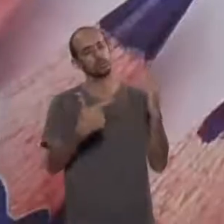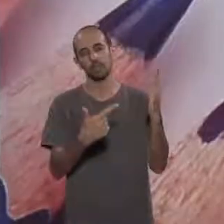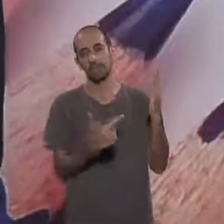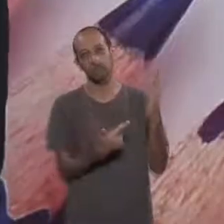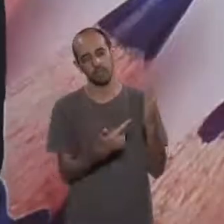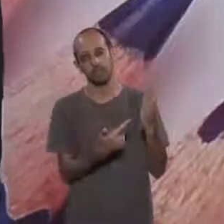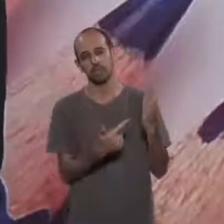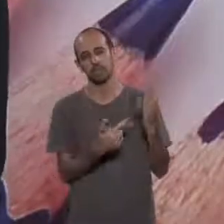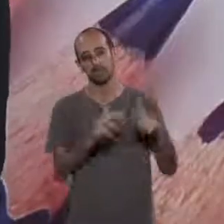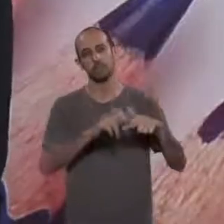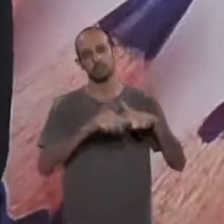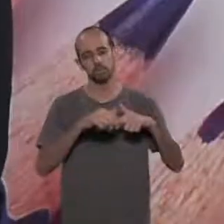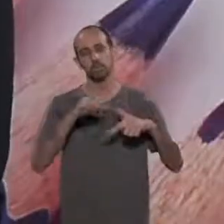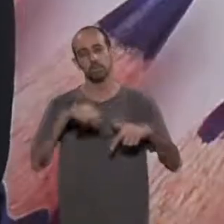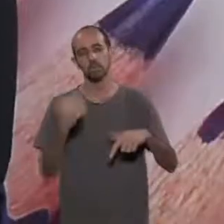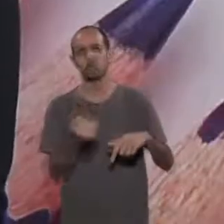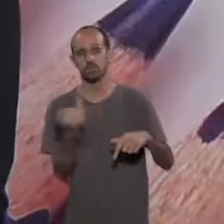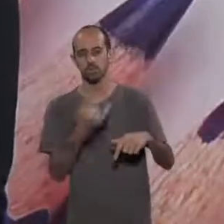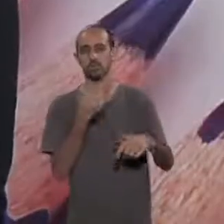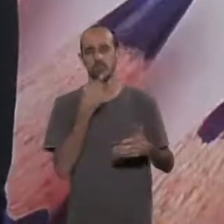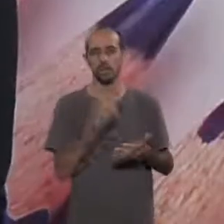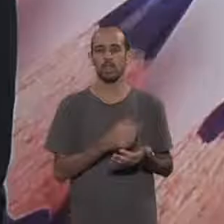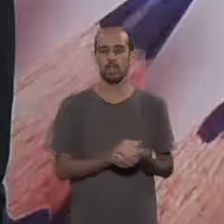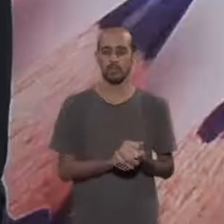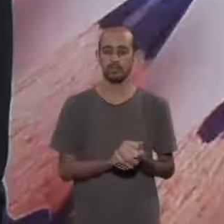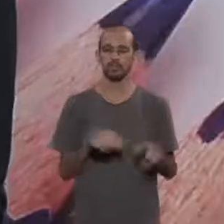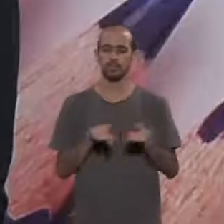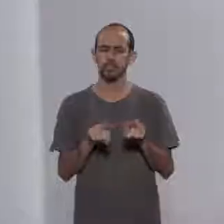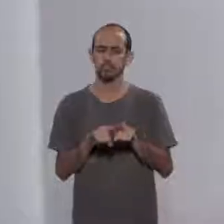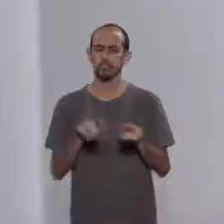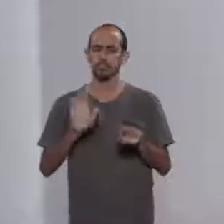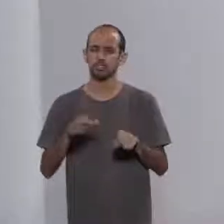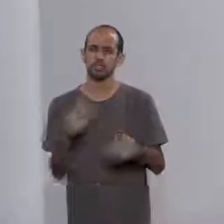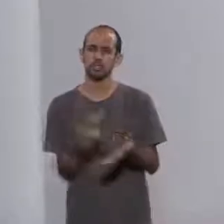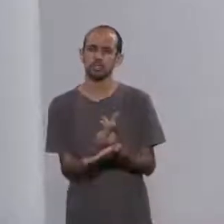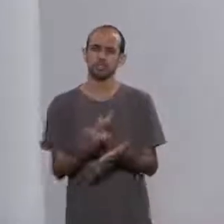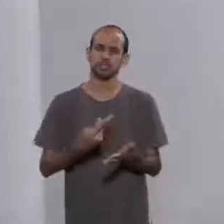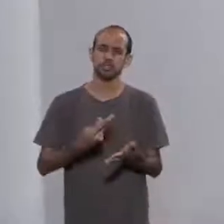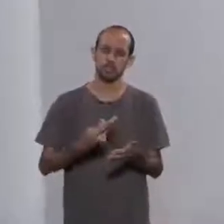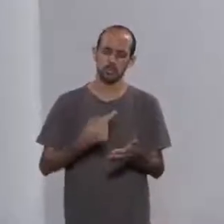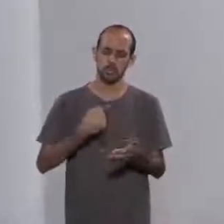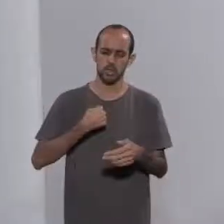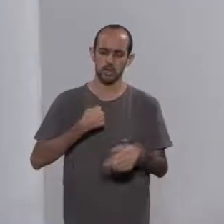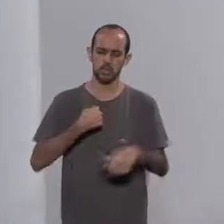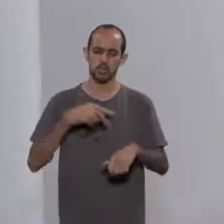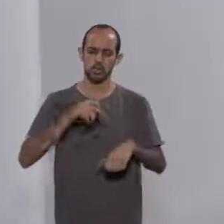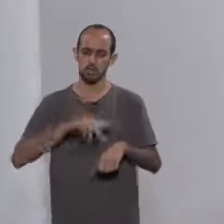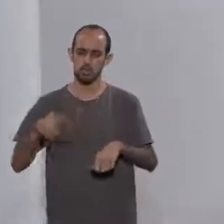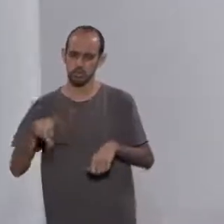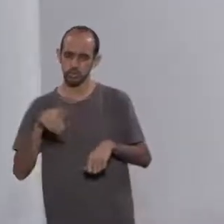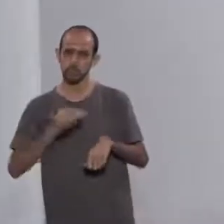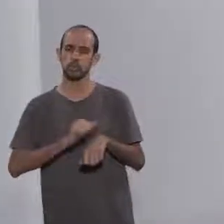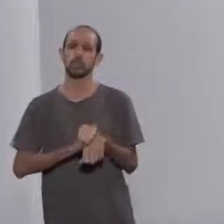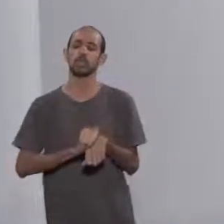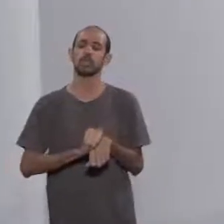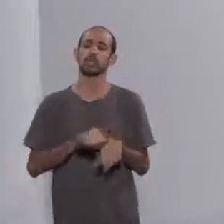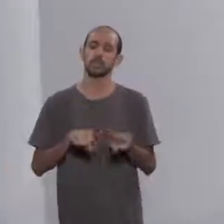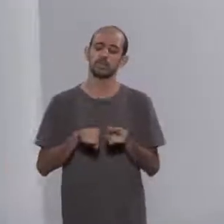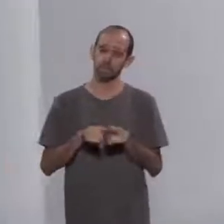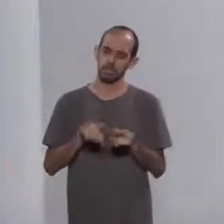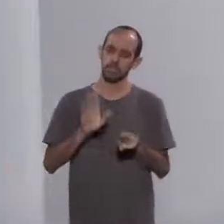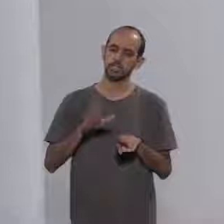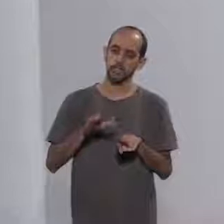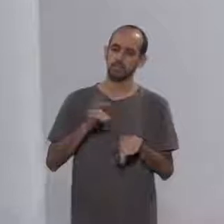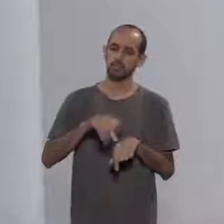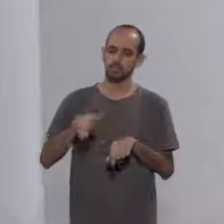bolo. É bom já a gente deixar isso bem claro aqui. A gente também teve, eu também enquanto professora, porque eu atuei também enquanto professora de